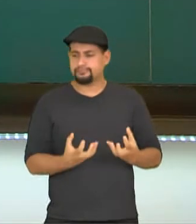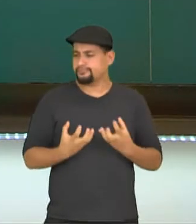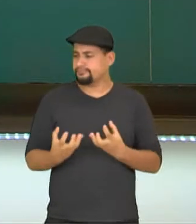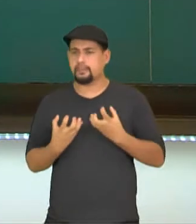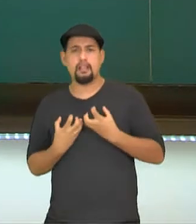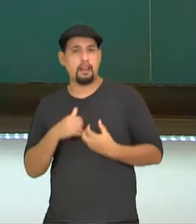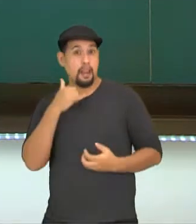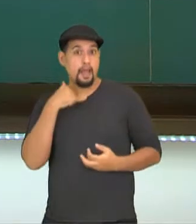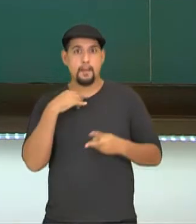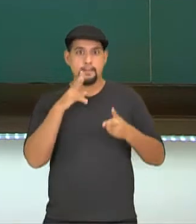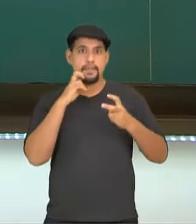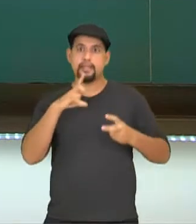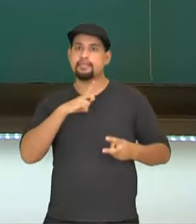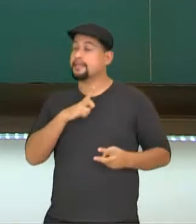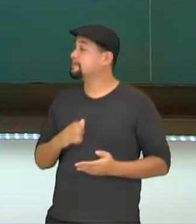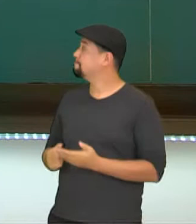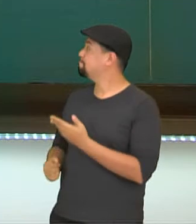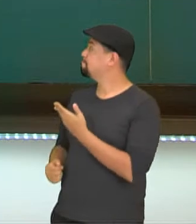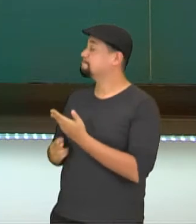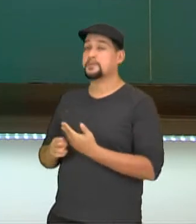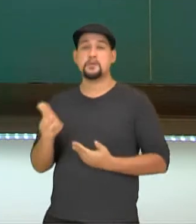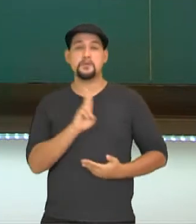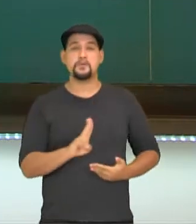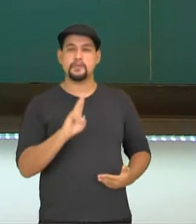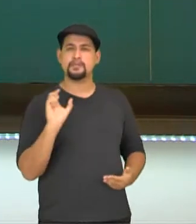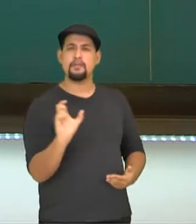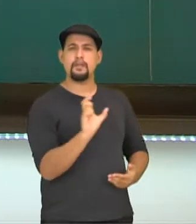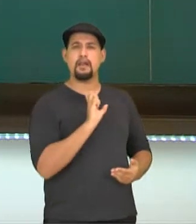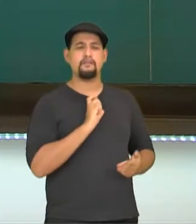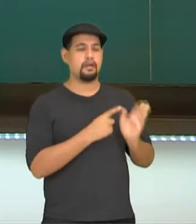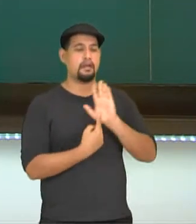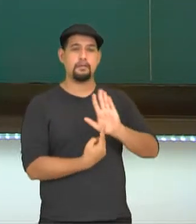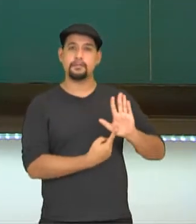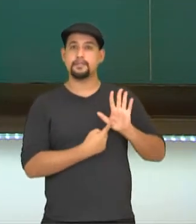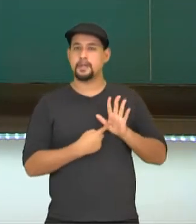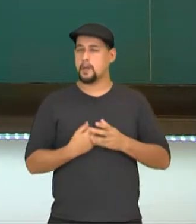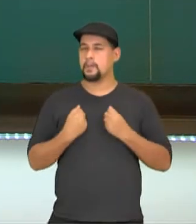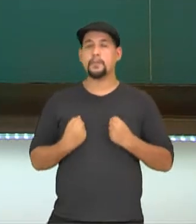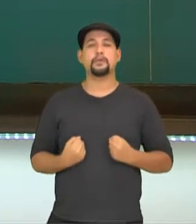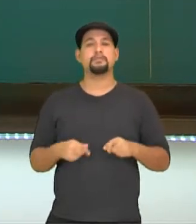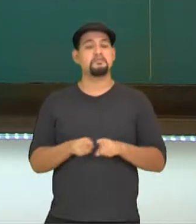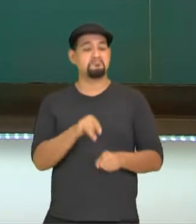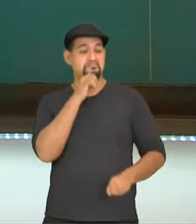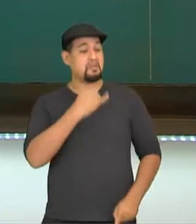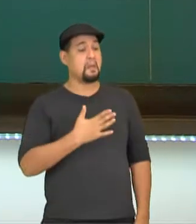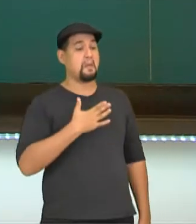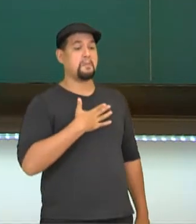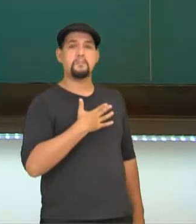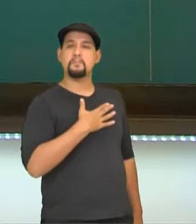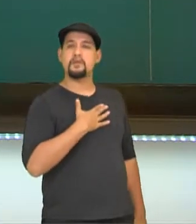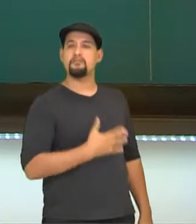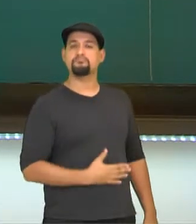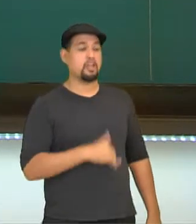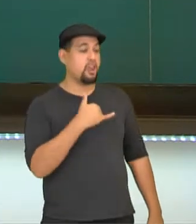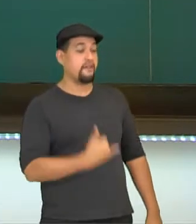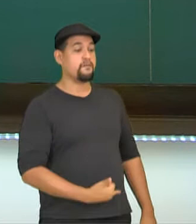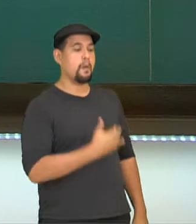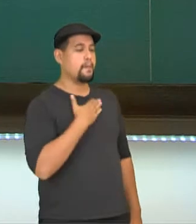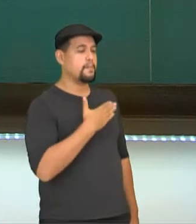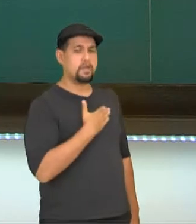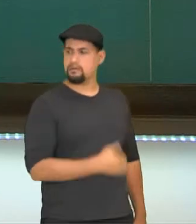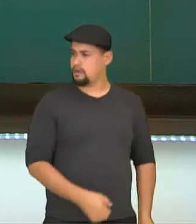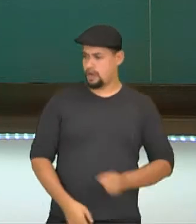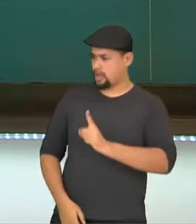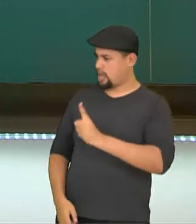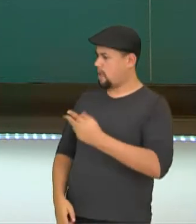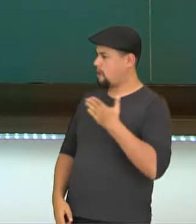Então, nós temos aqui a utilização dessas palavras para indicar posse, para dizer é meu, né? Esse telefone é meu,